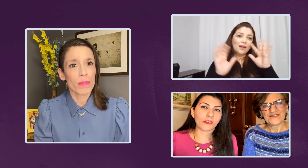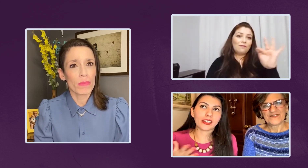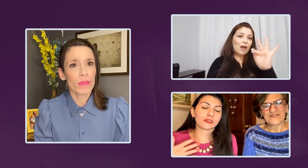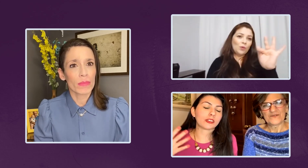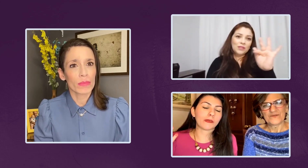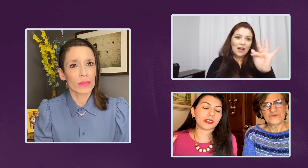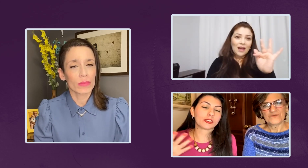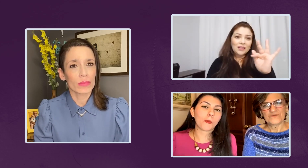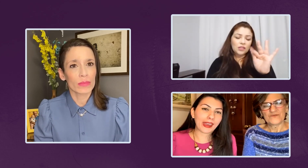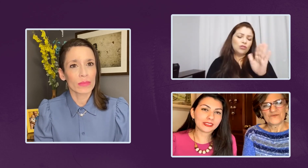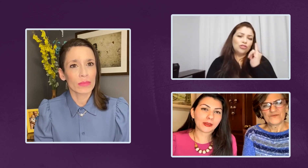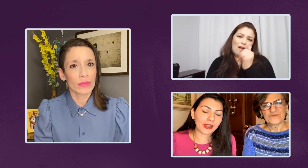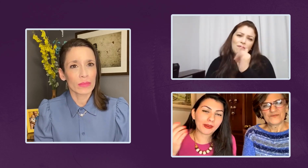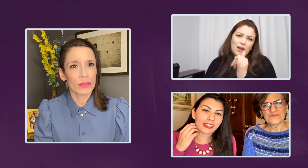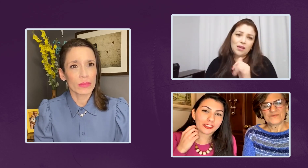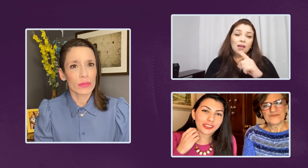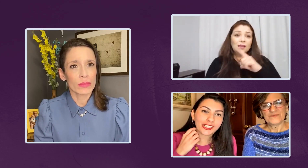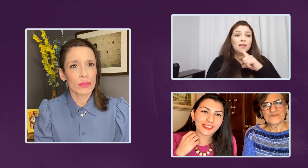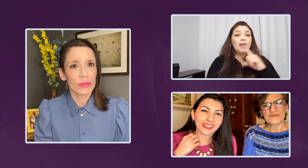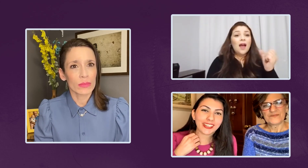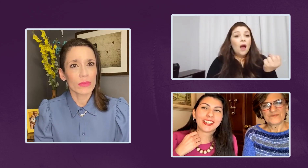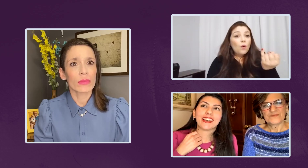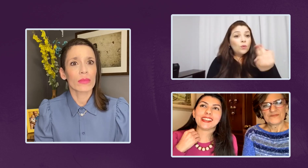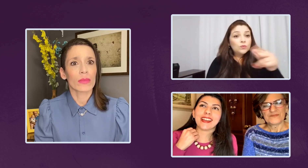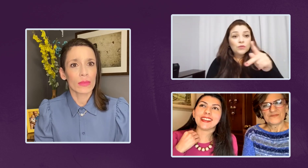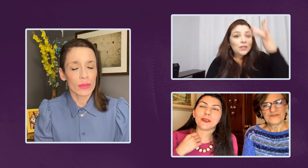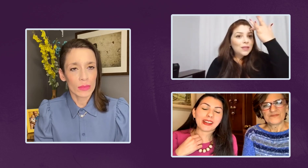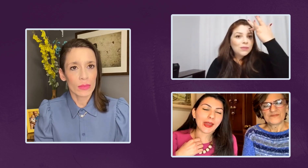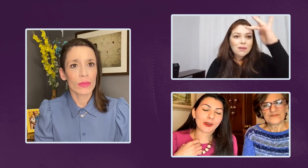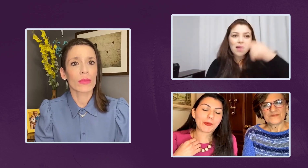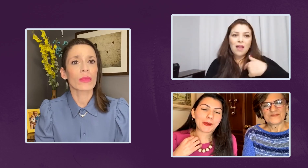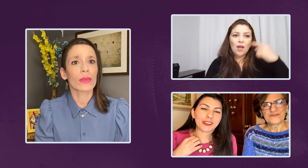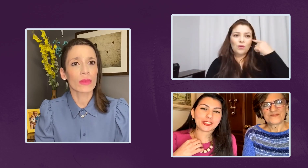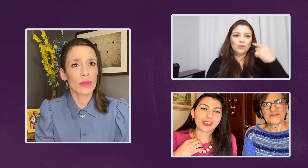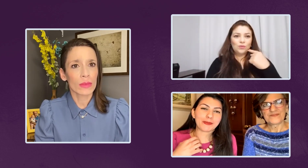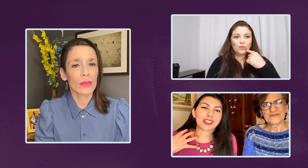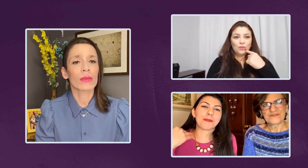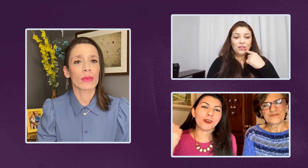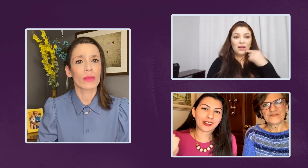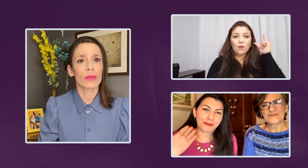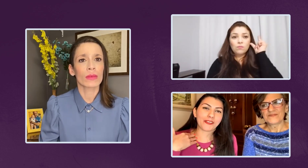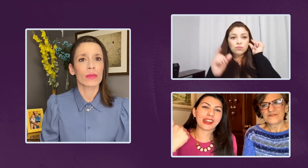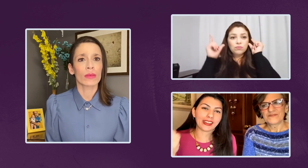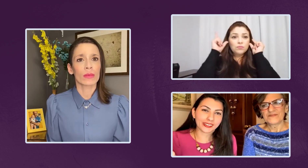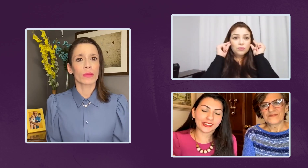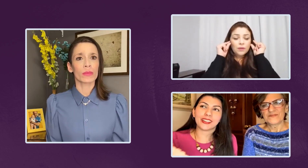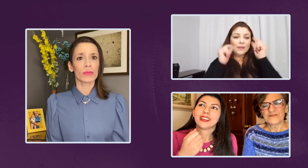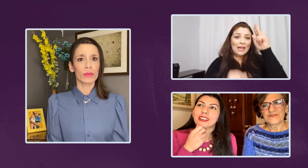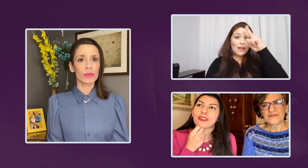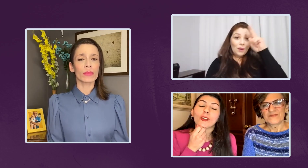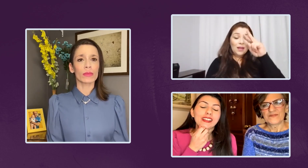que talvez não soubessem da minha perda auditiva. E aí eu me lembro que uma professora me chamou lá para